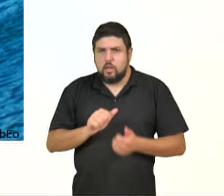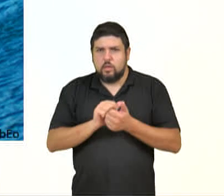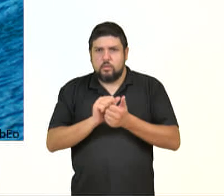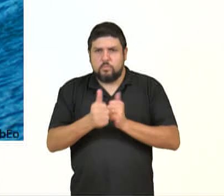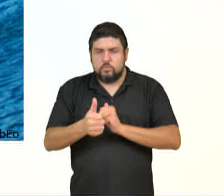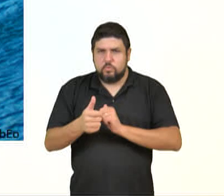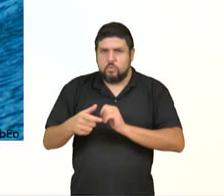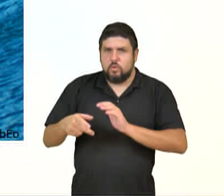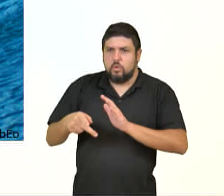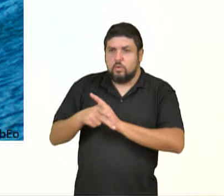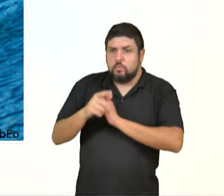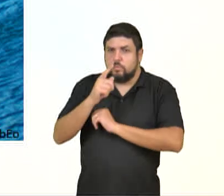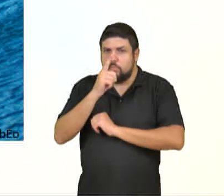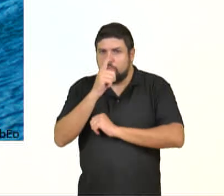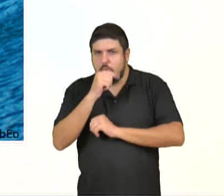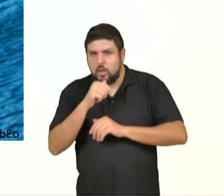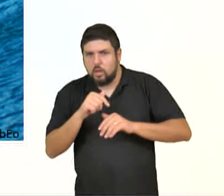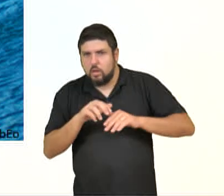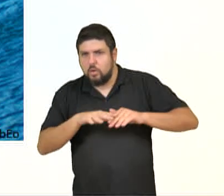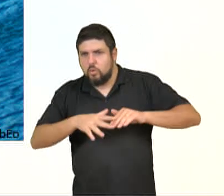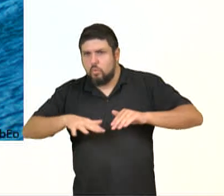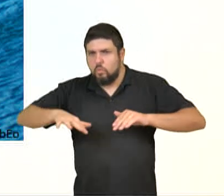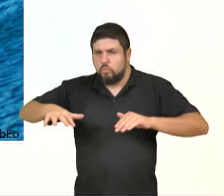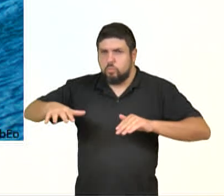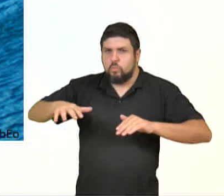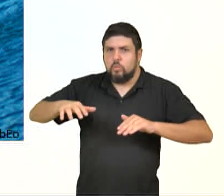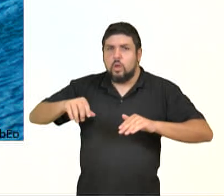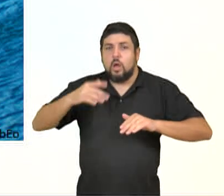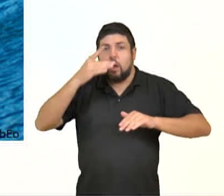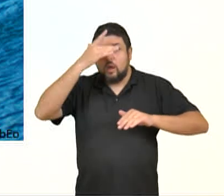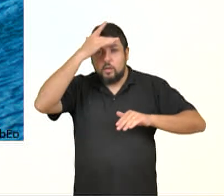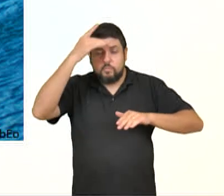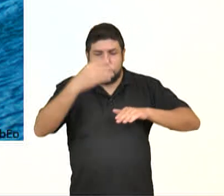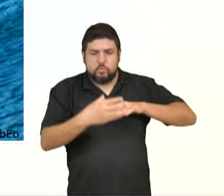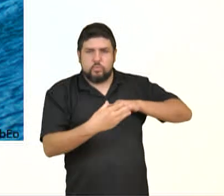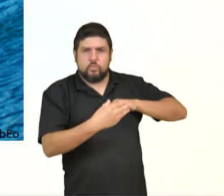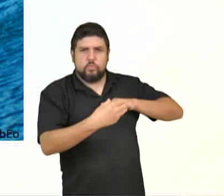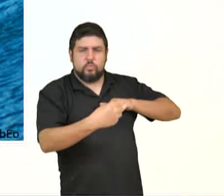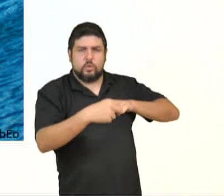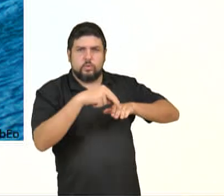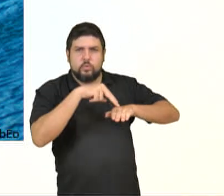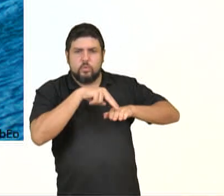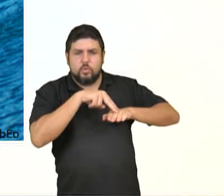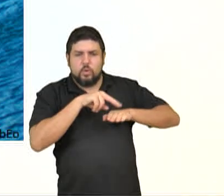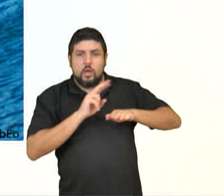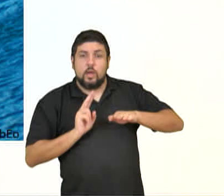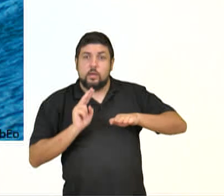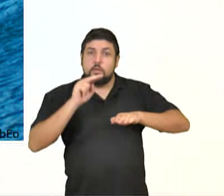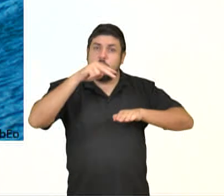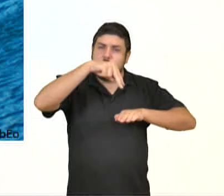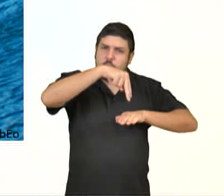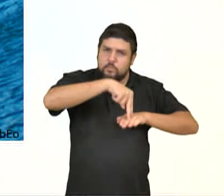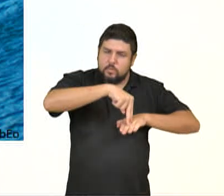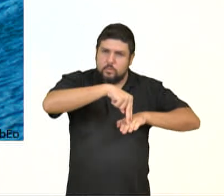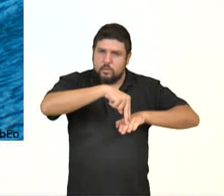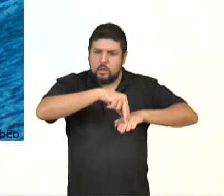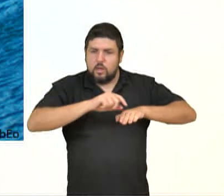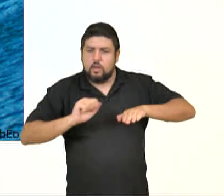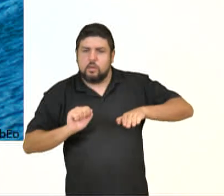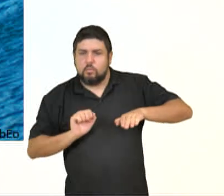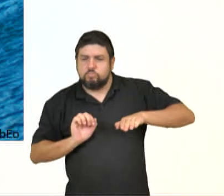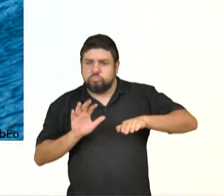que a pessoa de pé sobre uma prancha desliza na crista das ondas e, aproveitando o